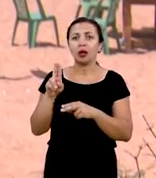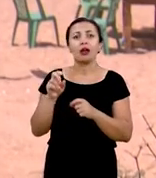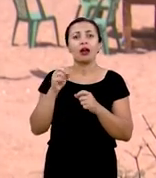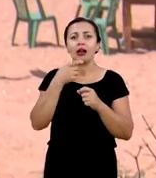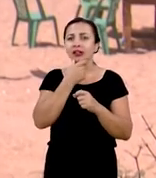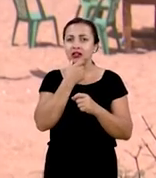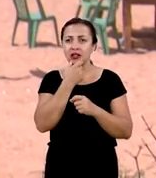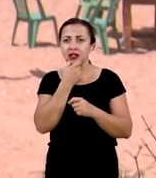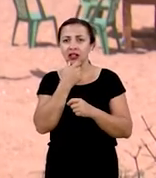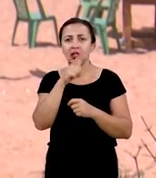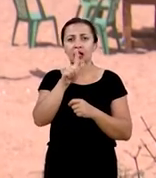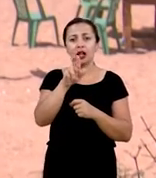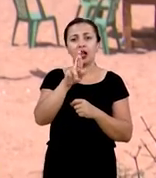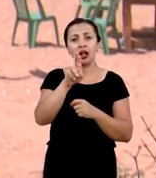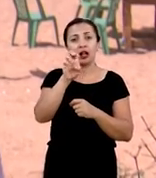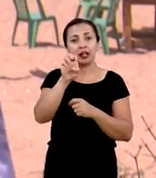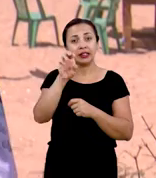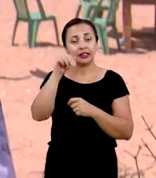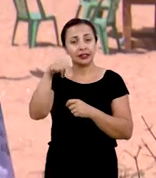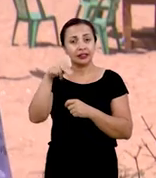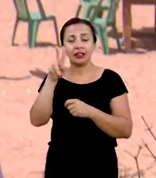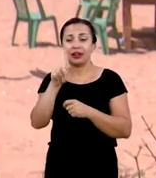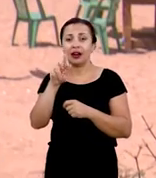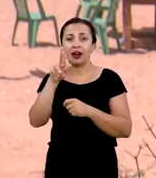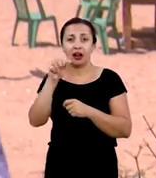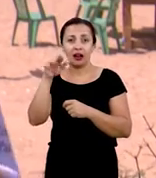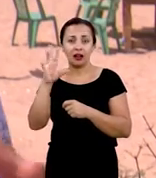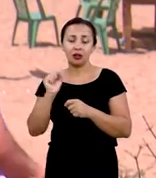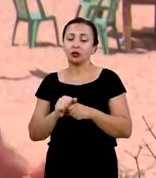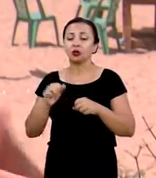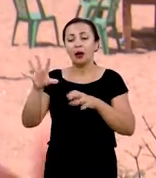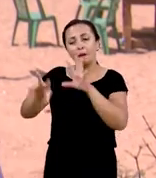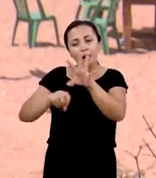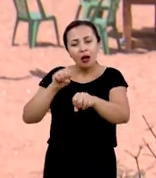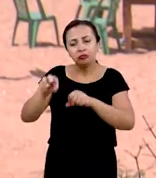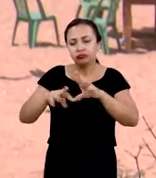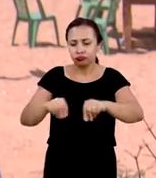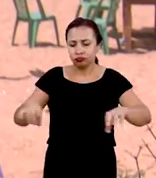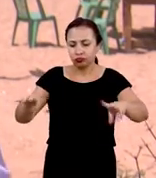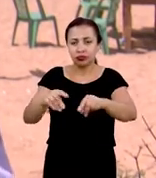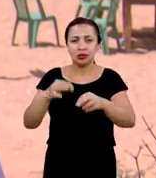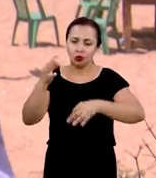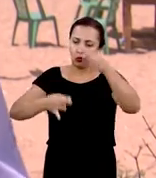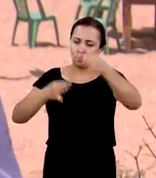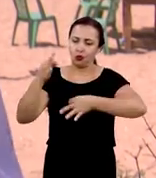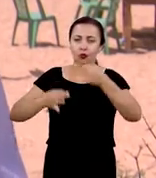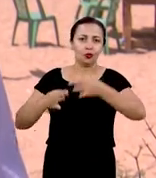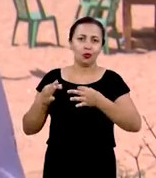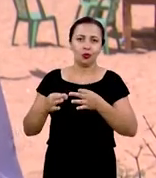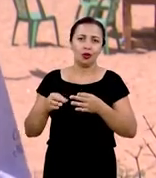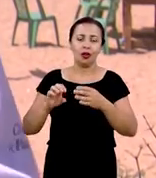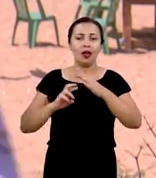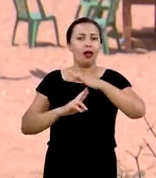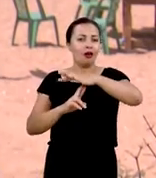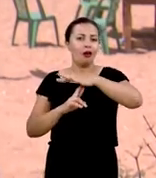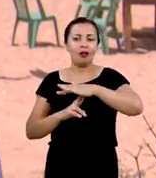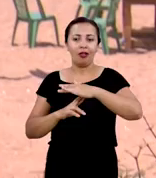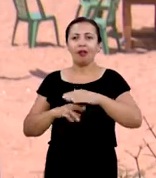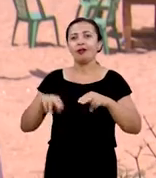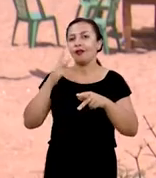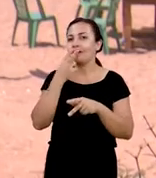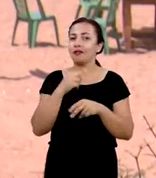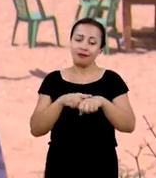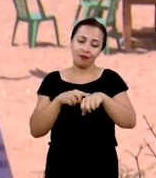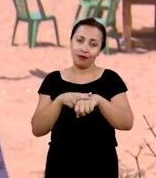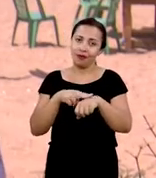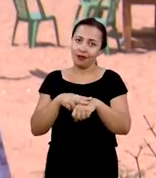que é utilizado, que é o green grabbing, né? Que é a apropriação de terras com justificativa ecológica verde. Então, eu sou